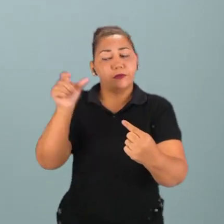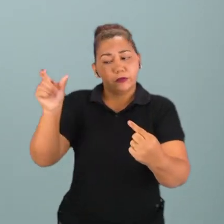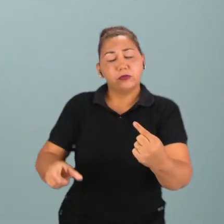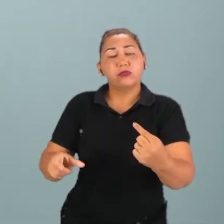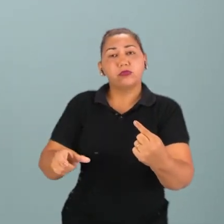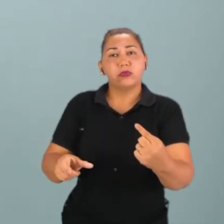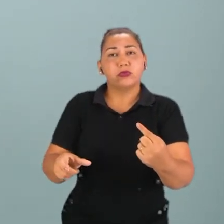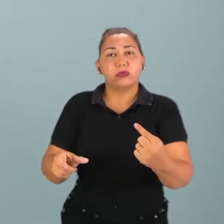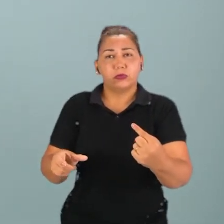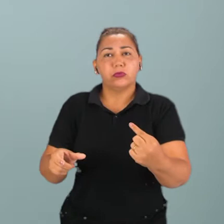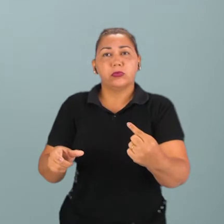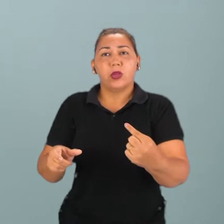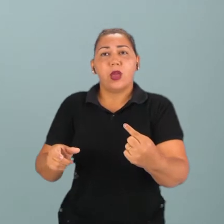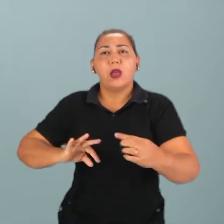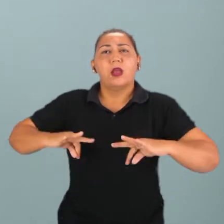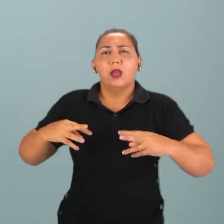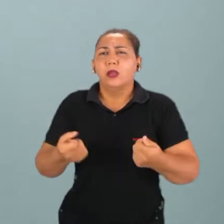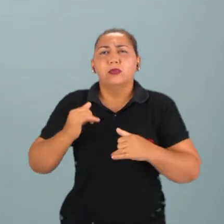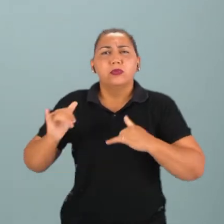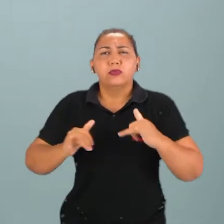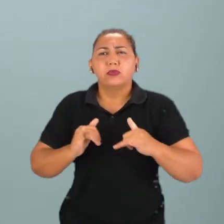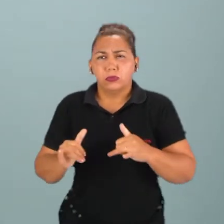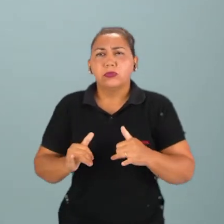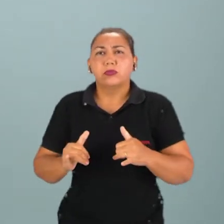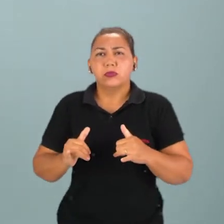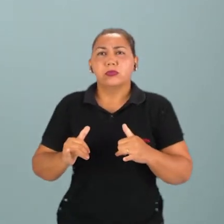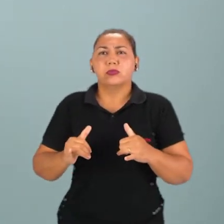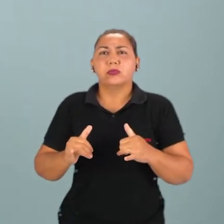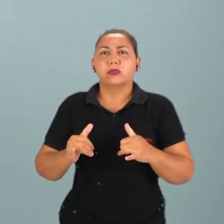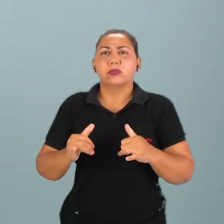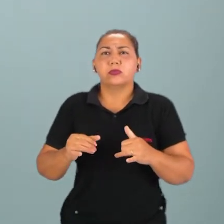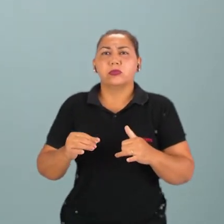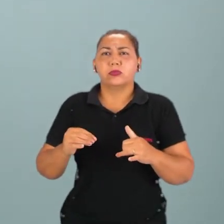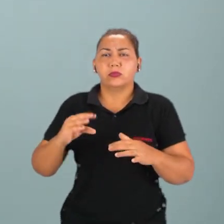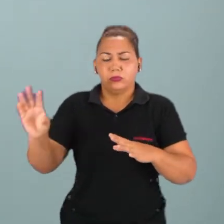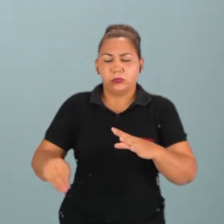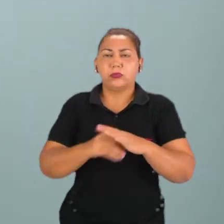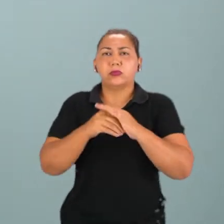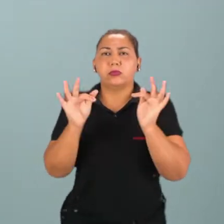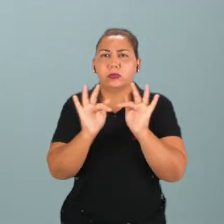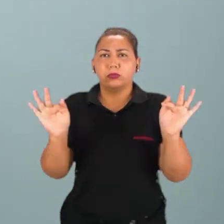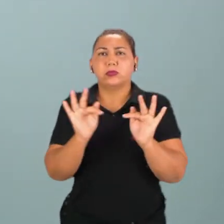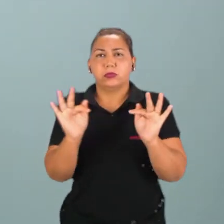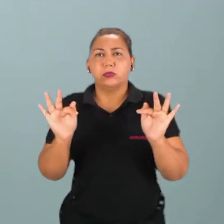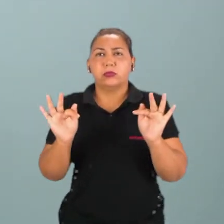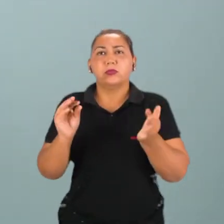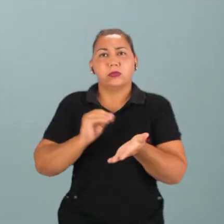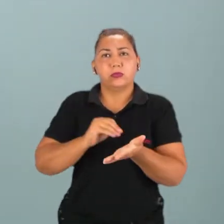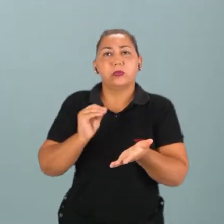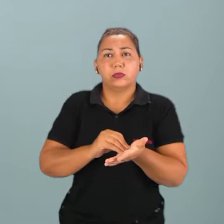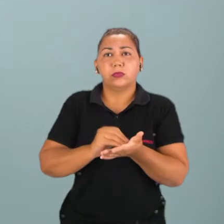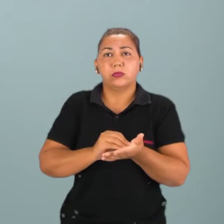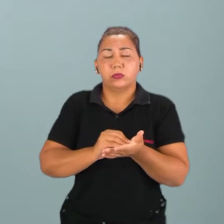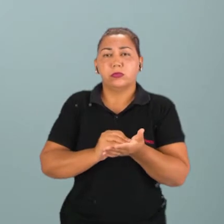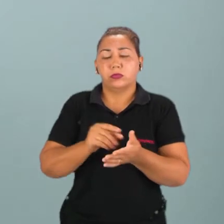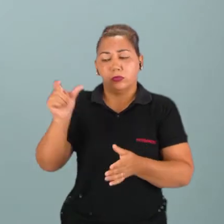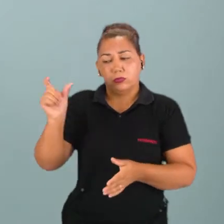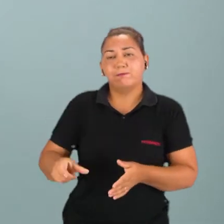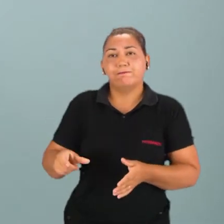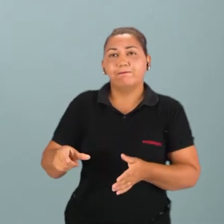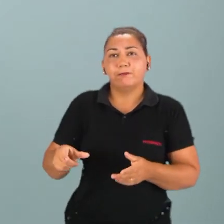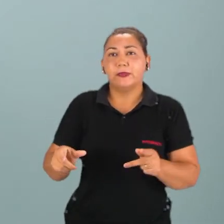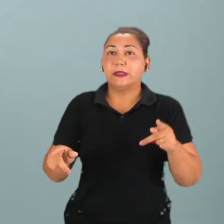sujeito. Todas as informações que estiverem presentes na frase e que não foram colocadas no sujeito é o que nós chamamos